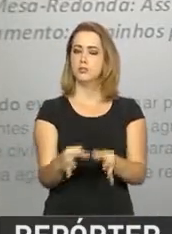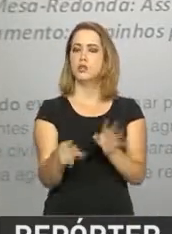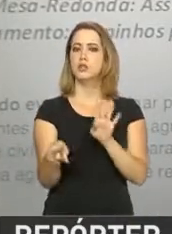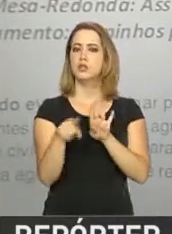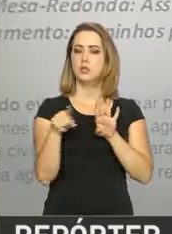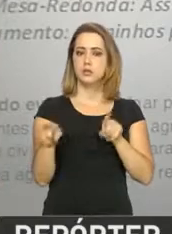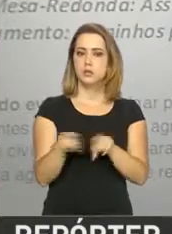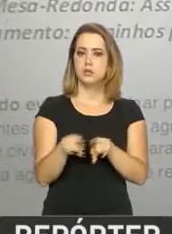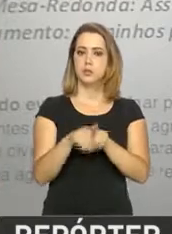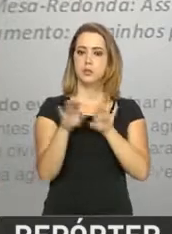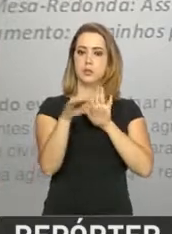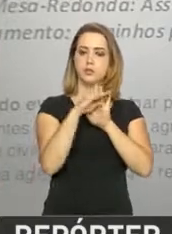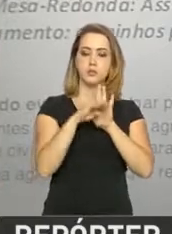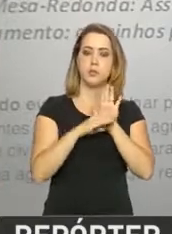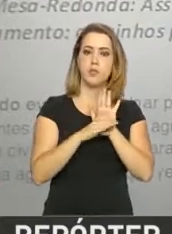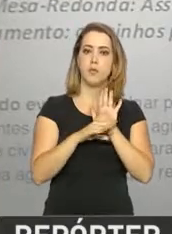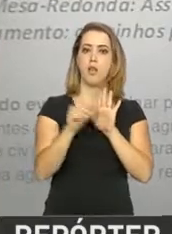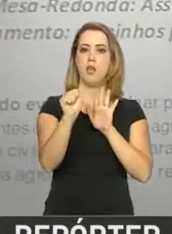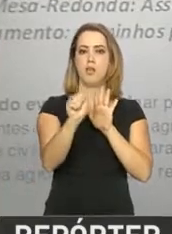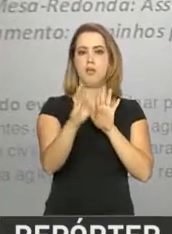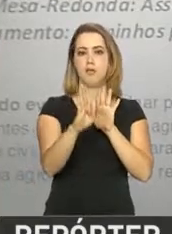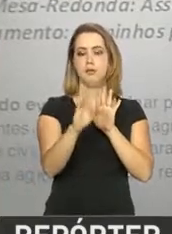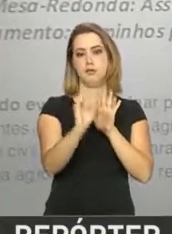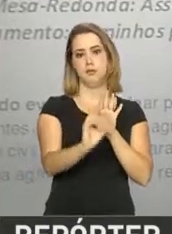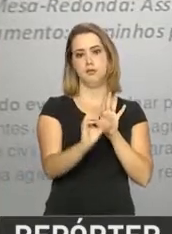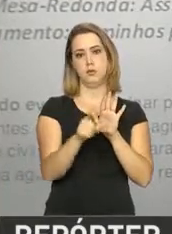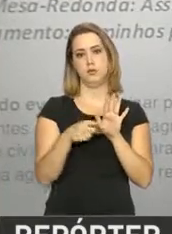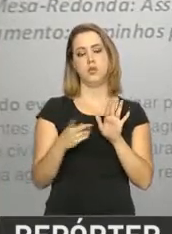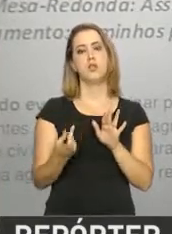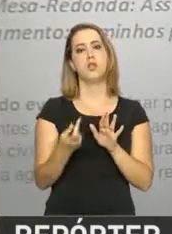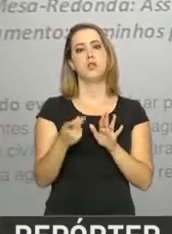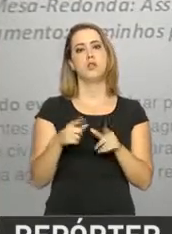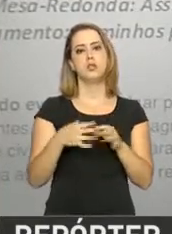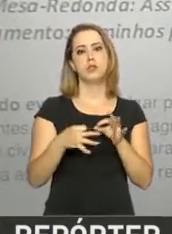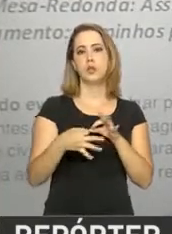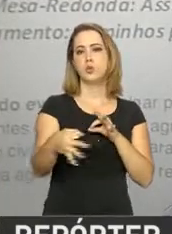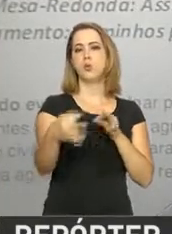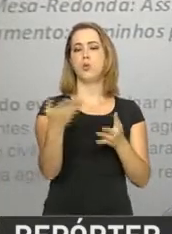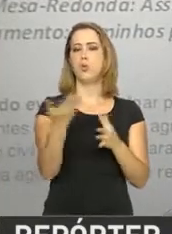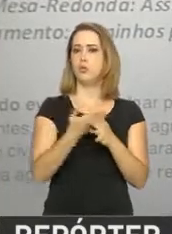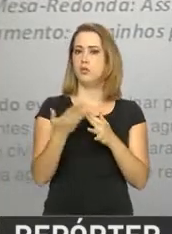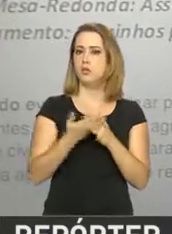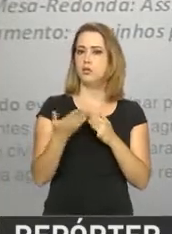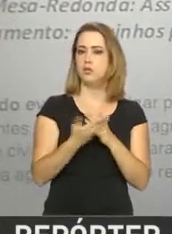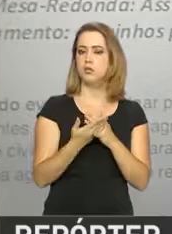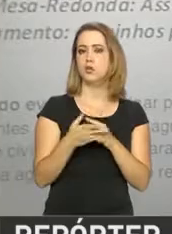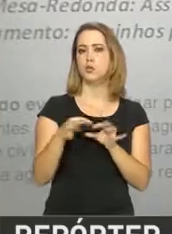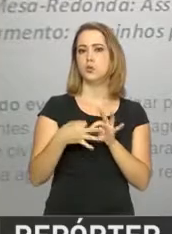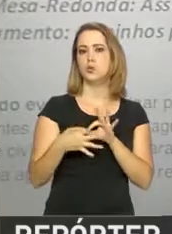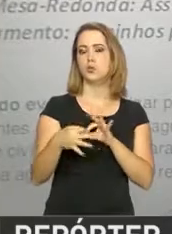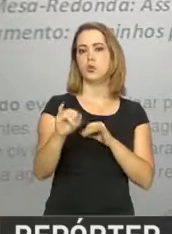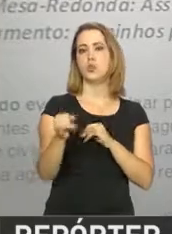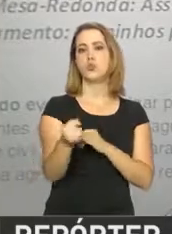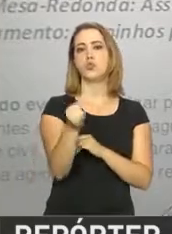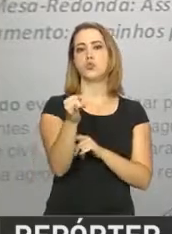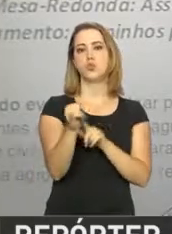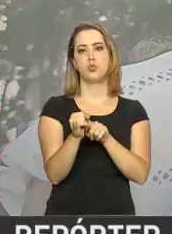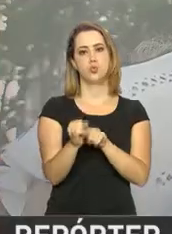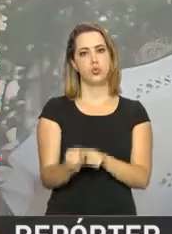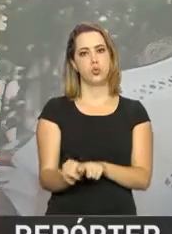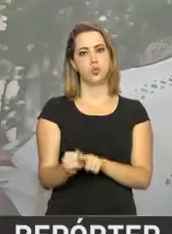também estabeleceu uma linha de crédito com juros logicamente não juros de mercado mas juros